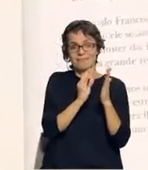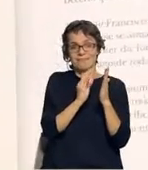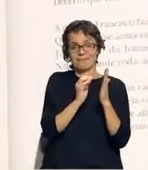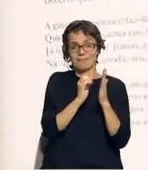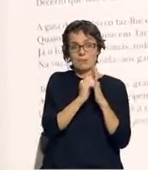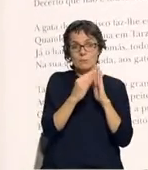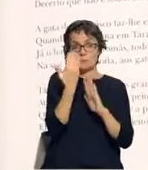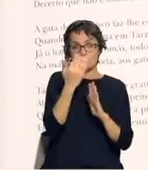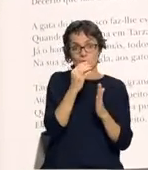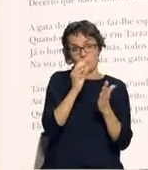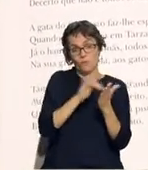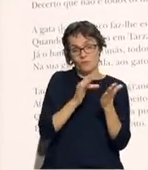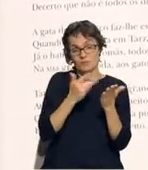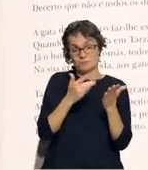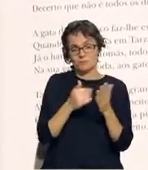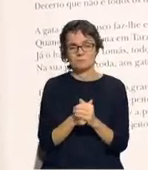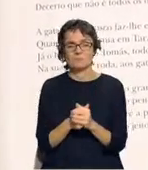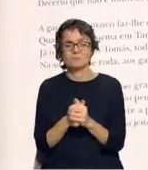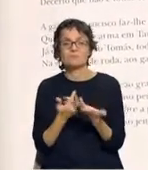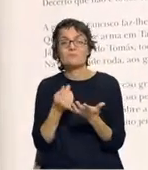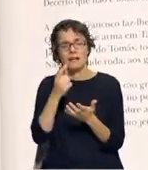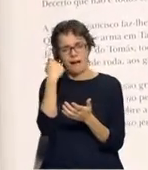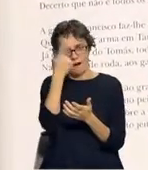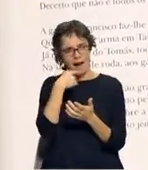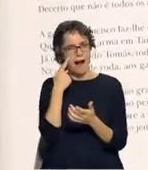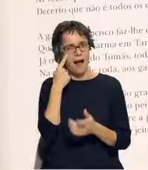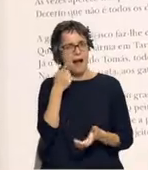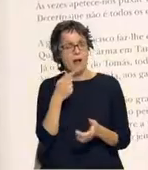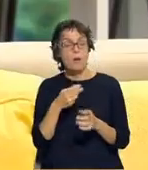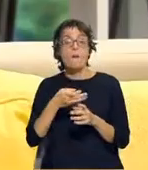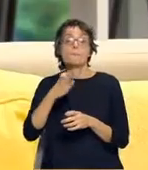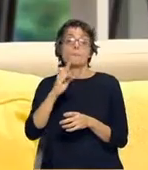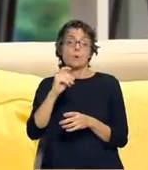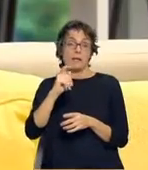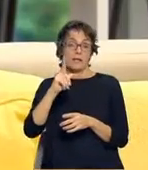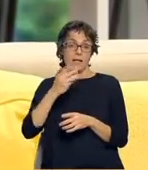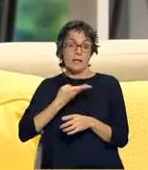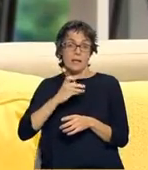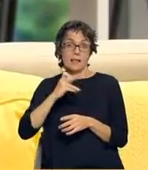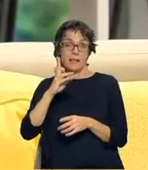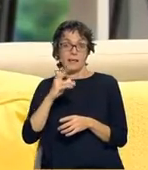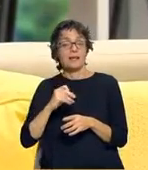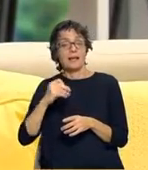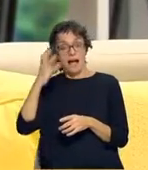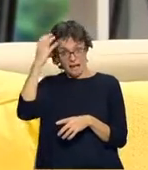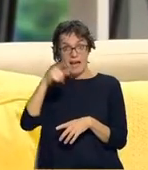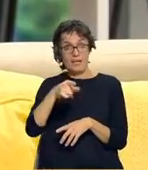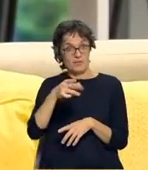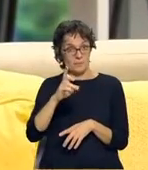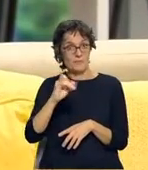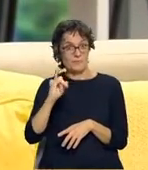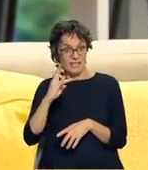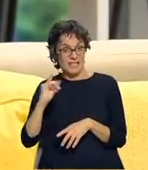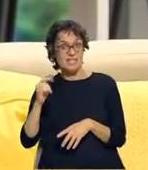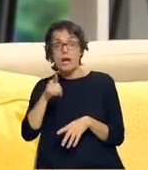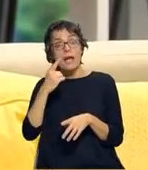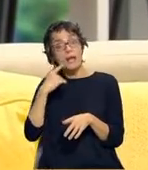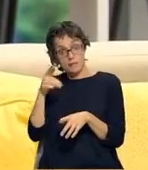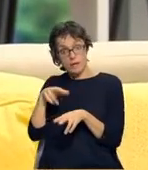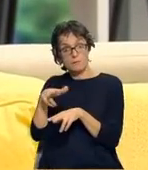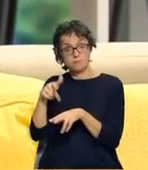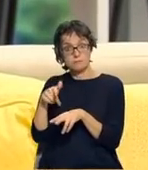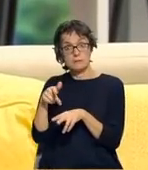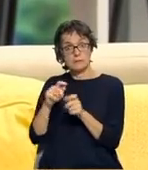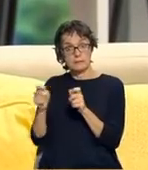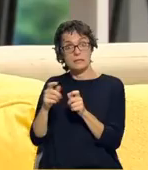bem conhecidas. Este ano contaram com caras bem conhecidas. O Hélder Reis. Ah, meu querido amigo. Exatamente. Que tem aqui um espaço de reportagem na nossa tarde. A